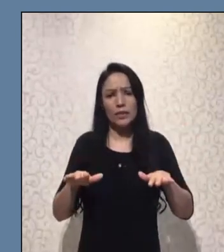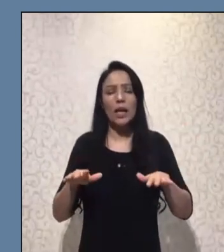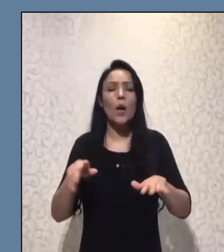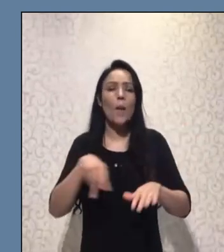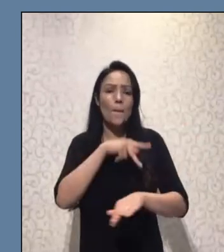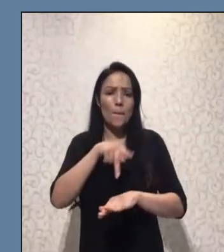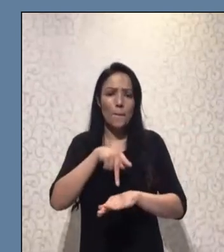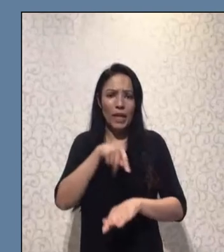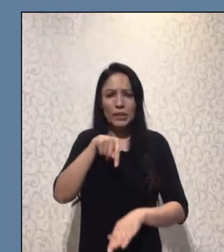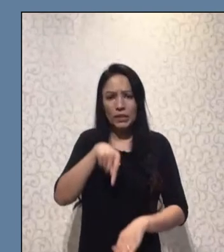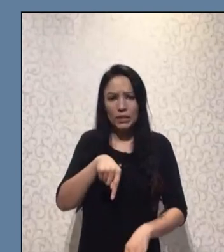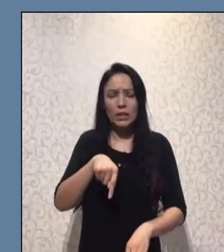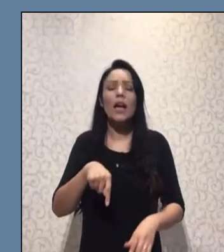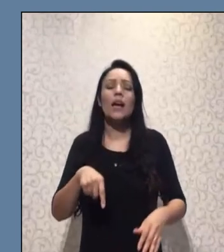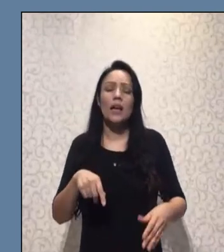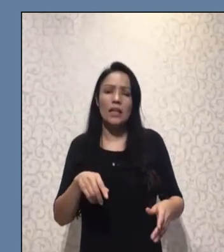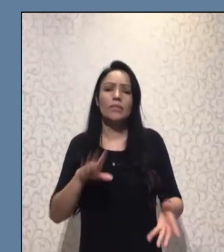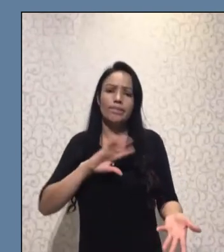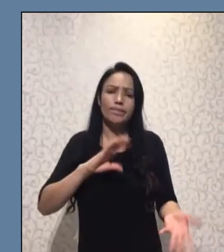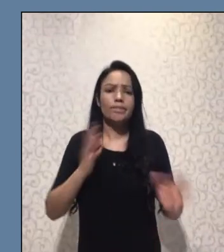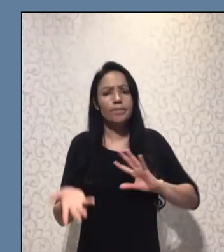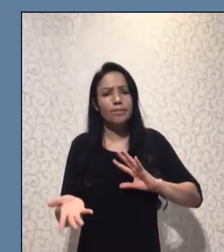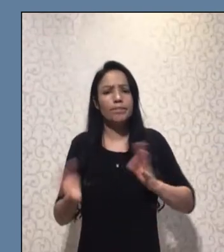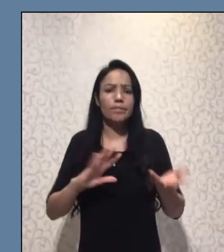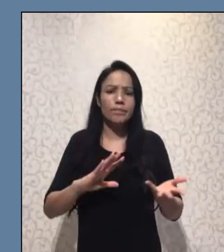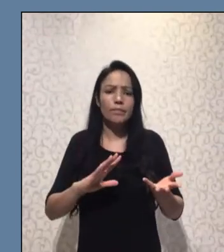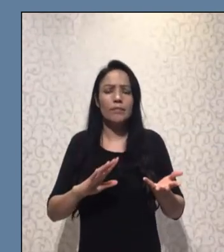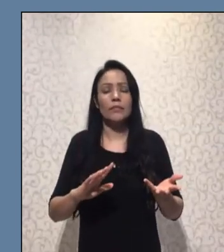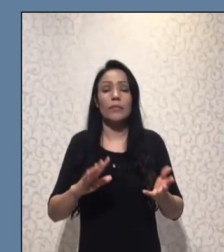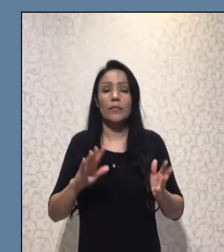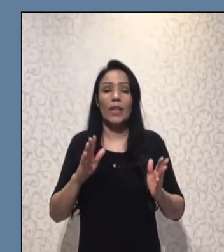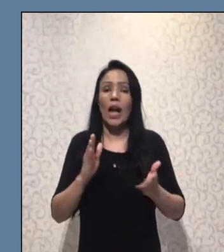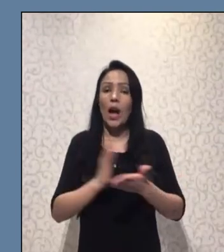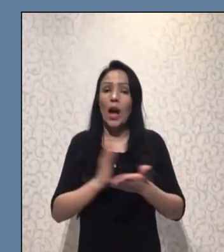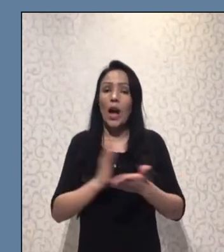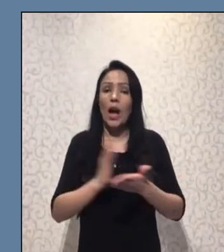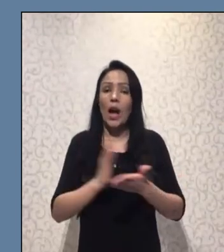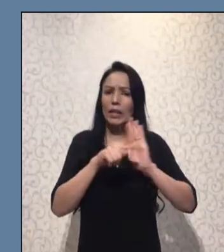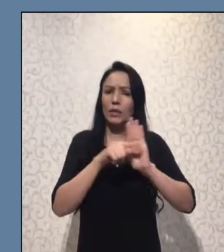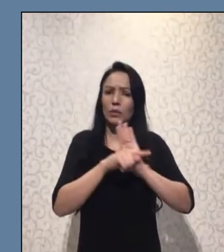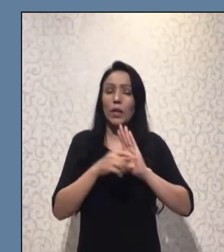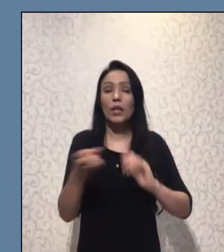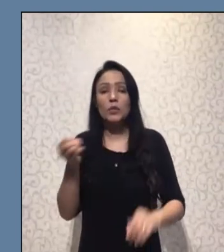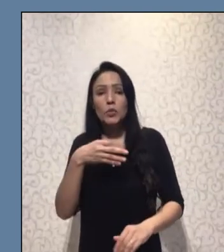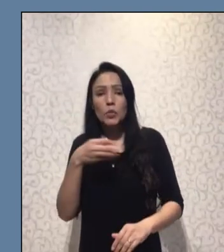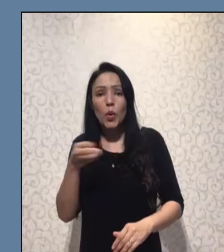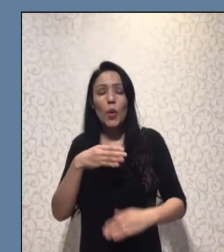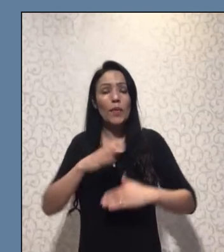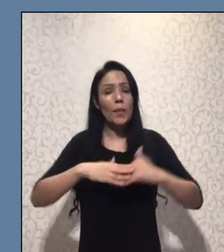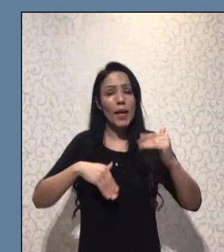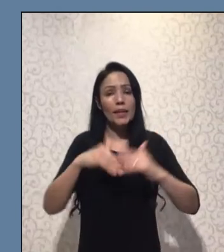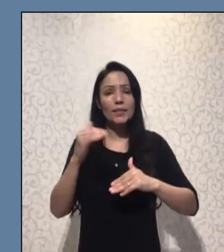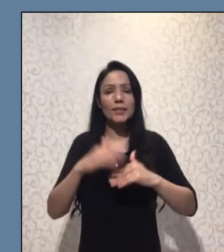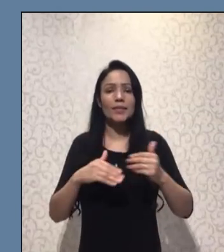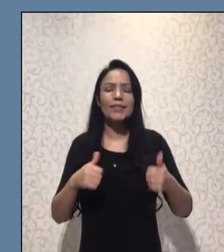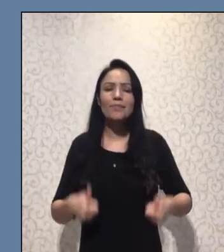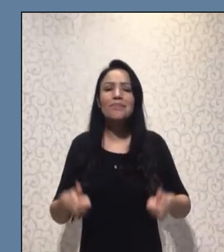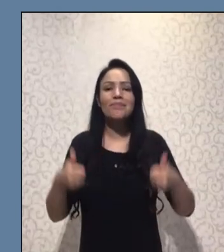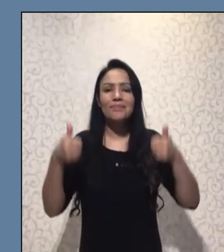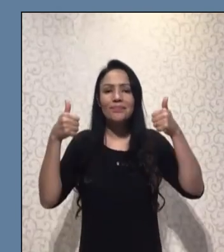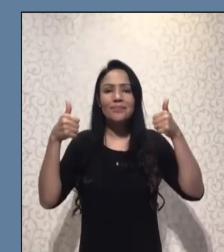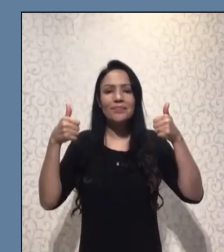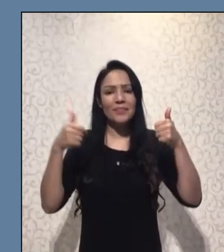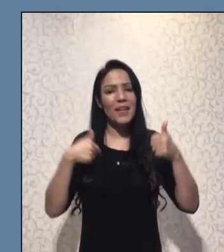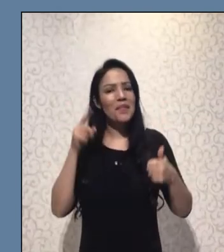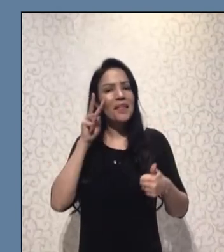uma série de reveses, mas também de questionamentos e novas práticas que, sim, são positivas, e eu vejo com otimismo. Eu